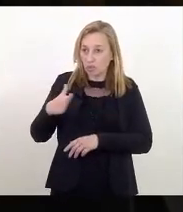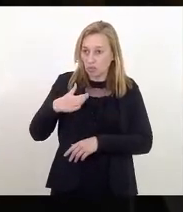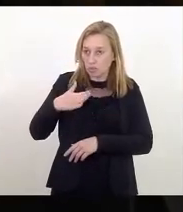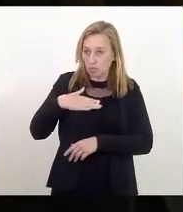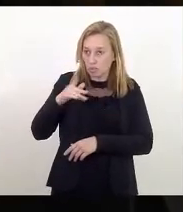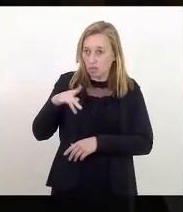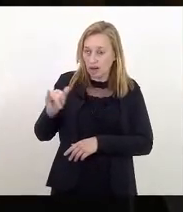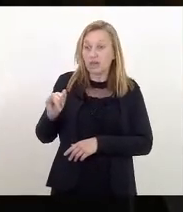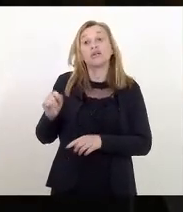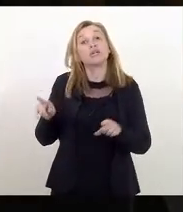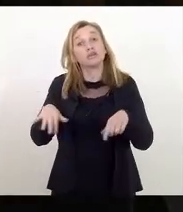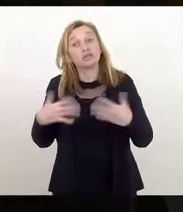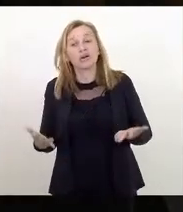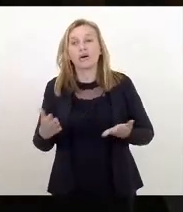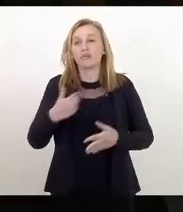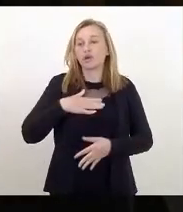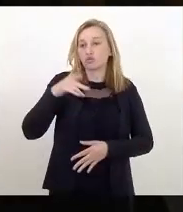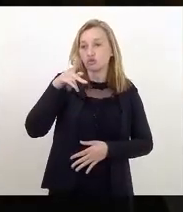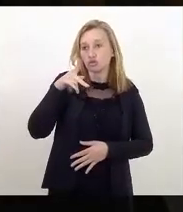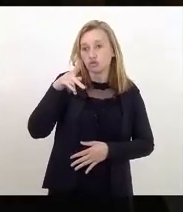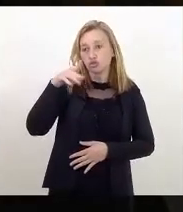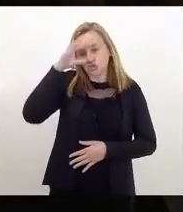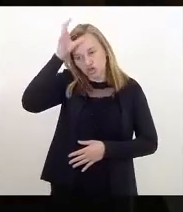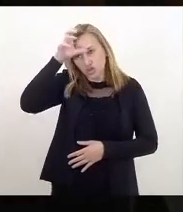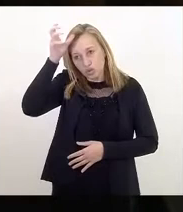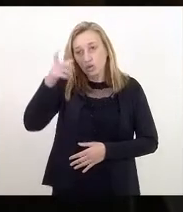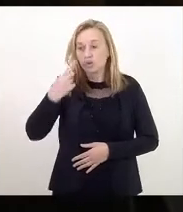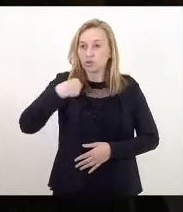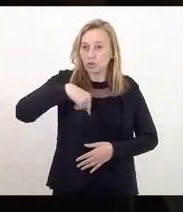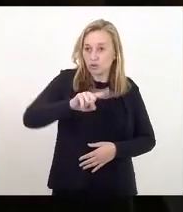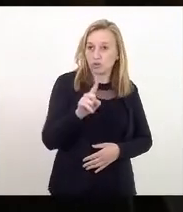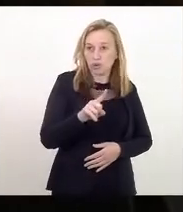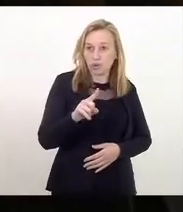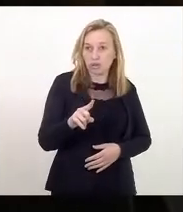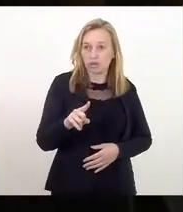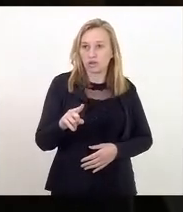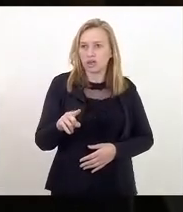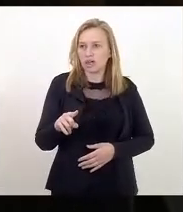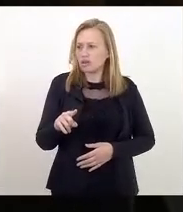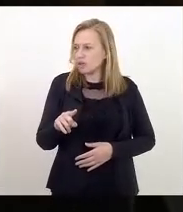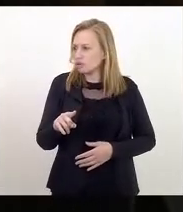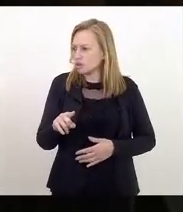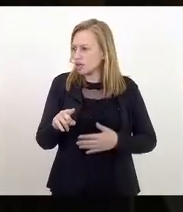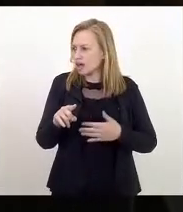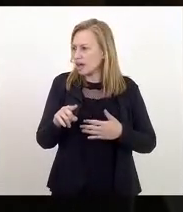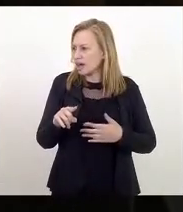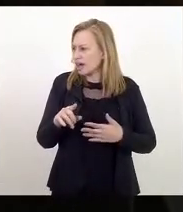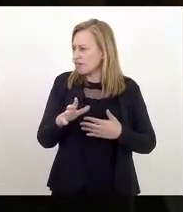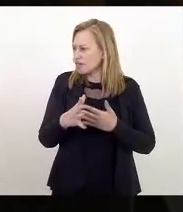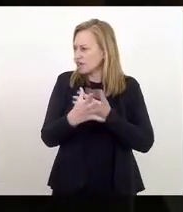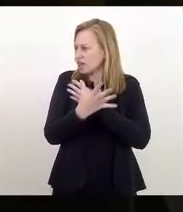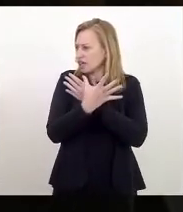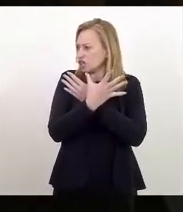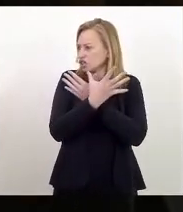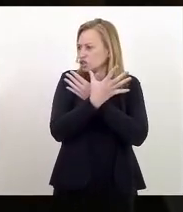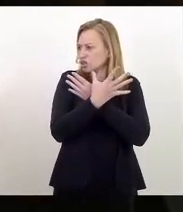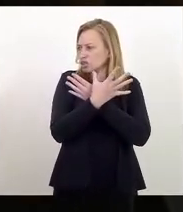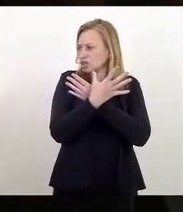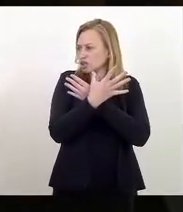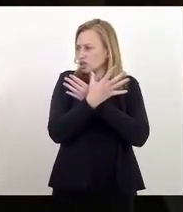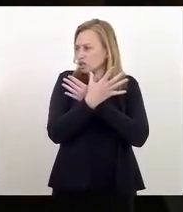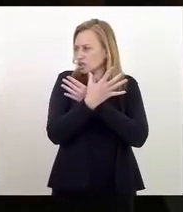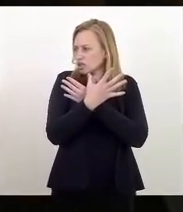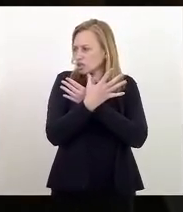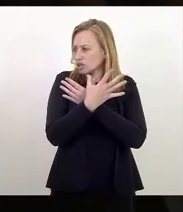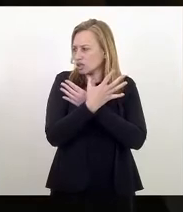mim. E quando eu fui servir o quartel, na aeronáutica, ali no terceiro comar, eu iniciei o recrutamento